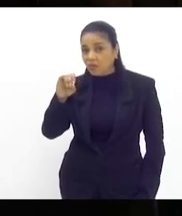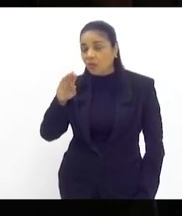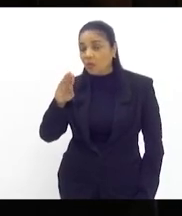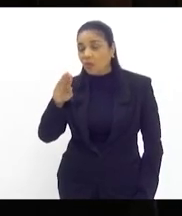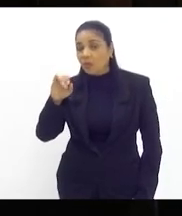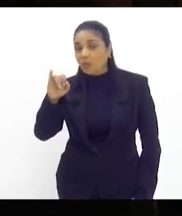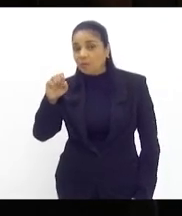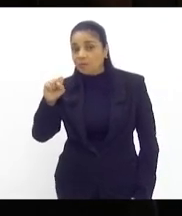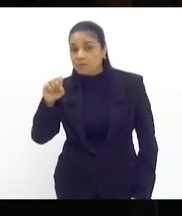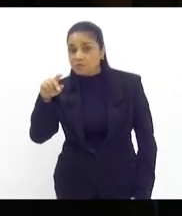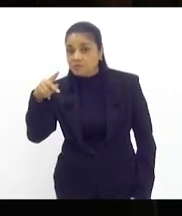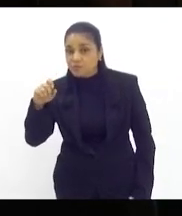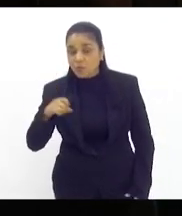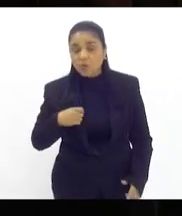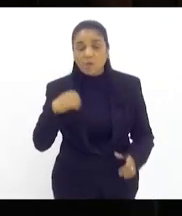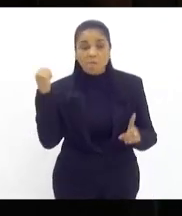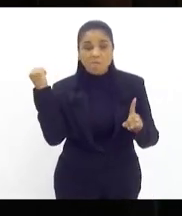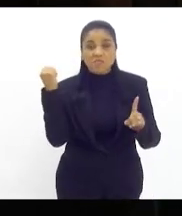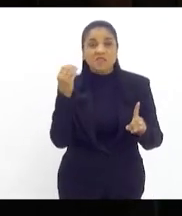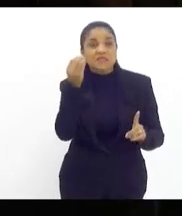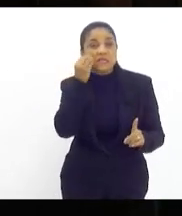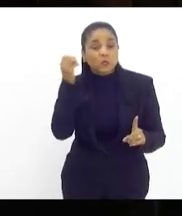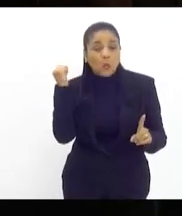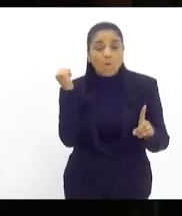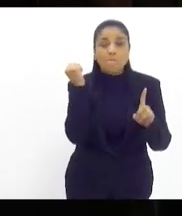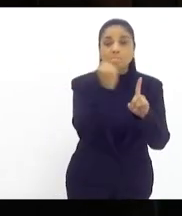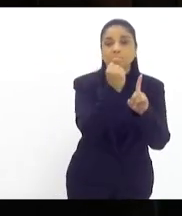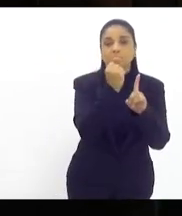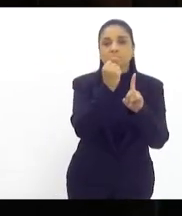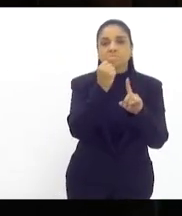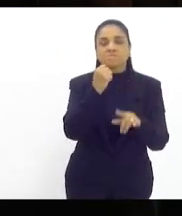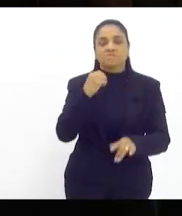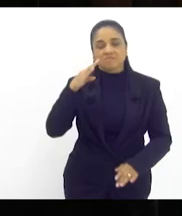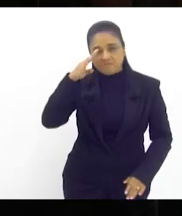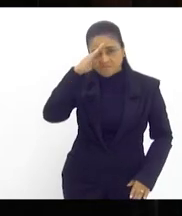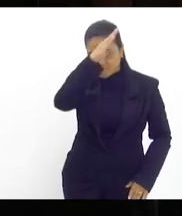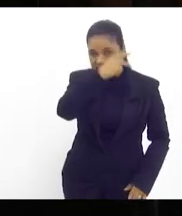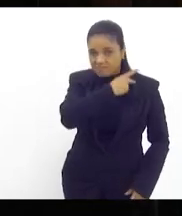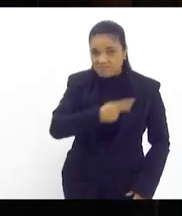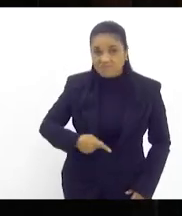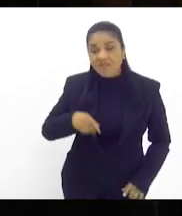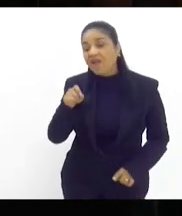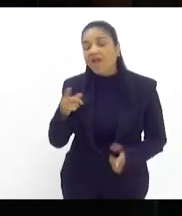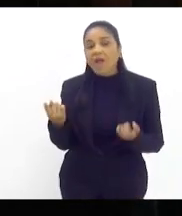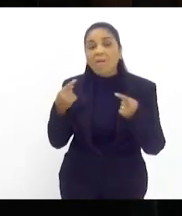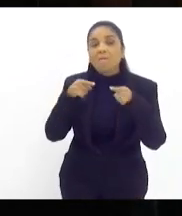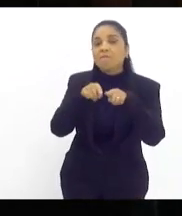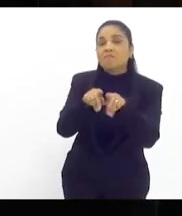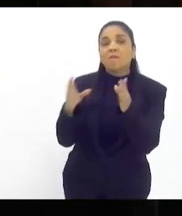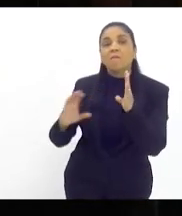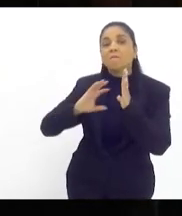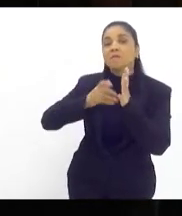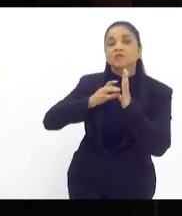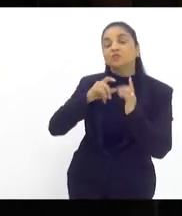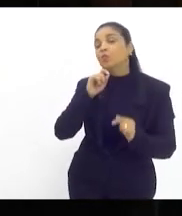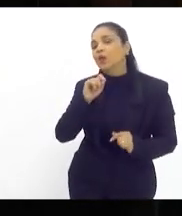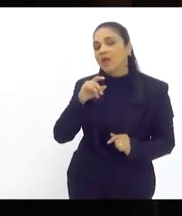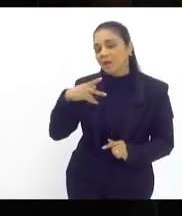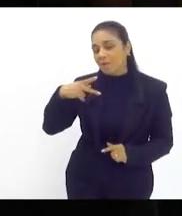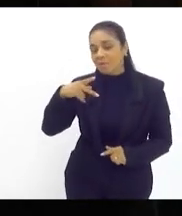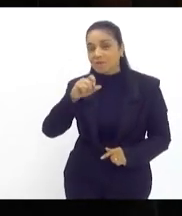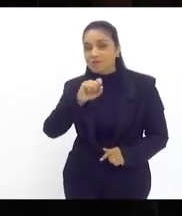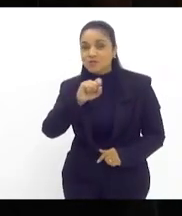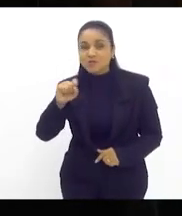presidente Bolsonaro em plena campanha eleitoral adivinha qual era a filiação dele? pessoal a